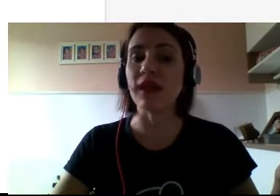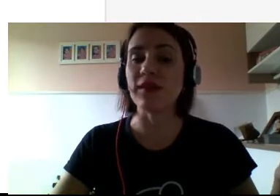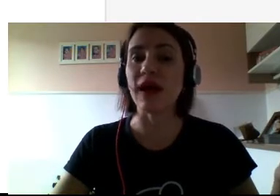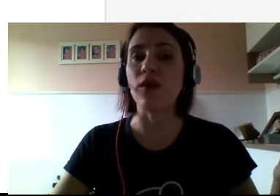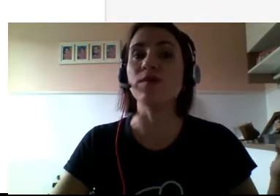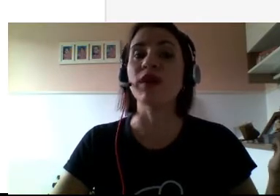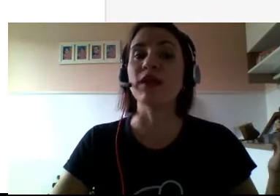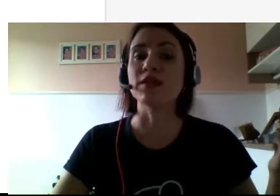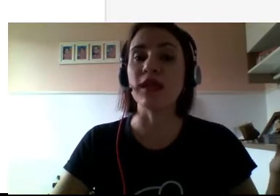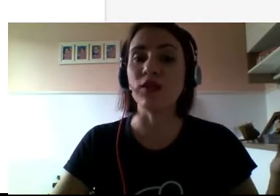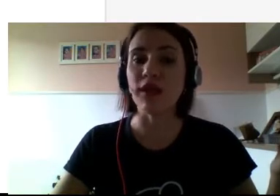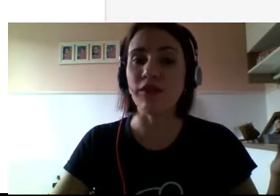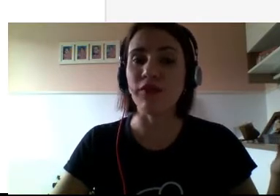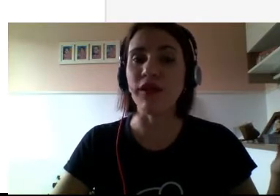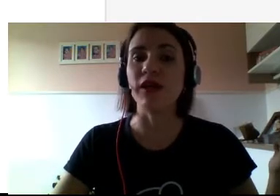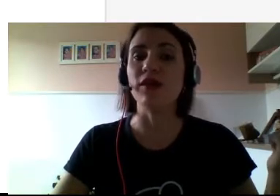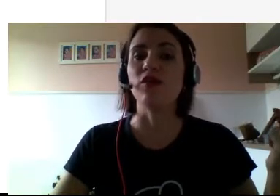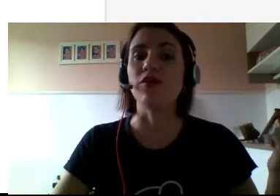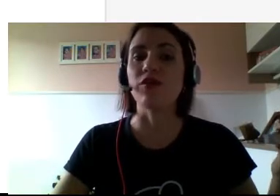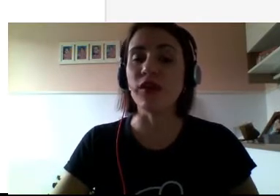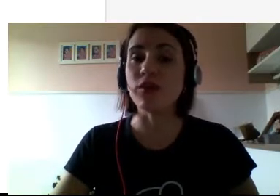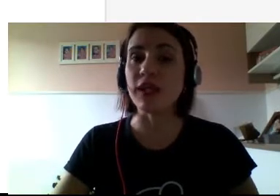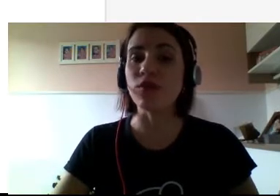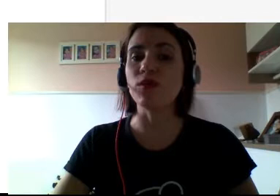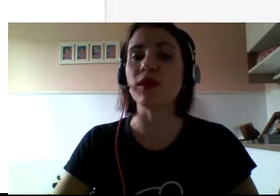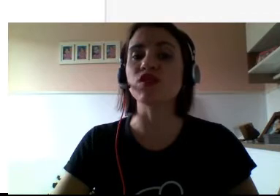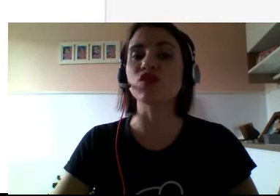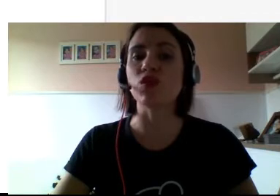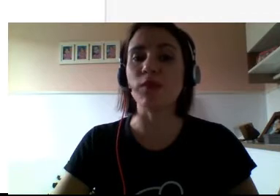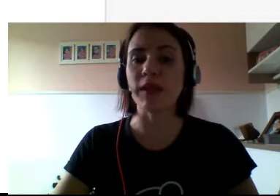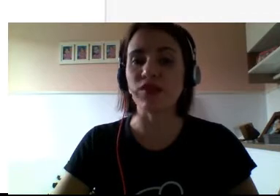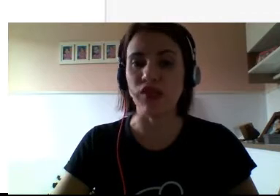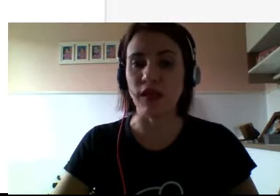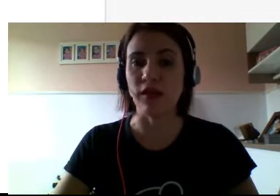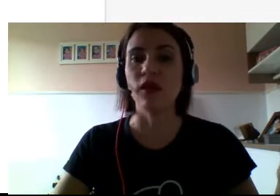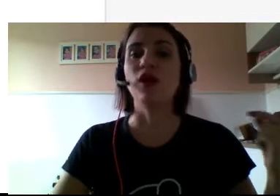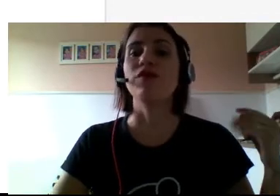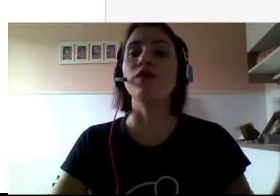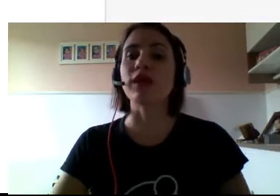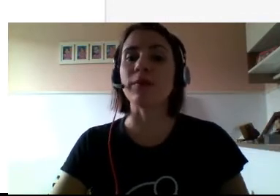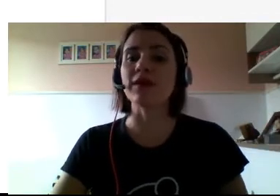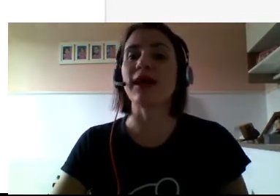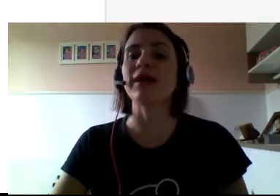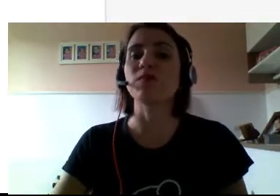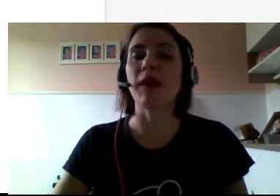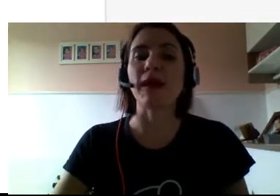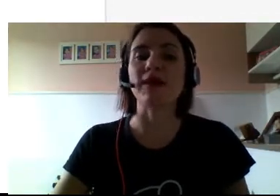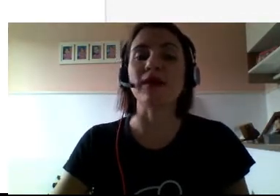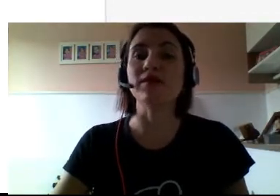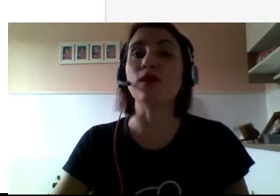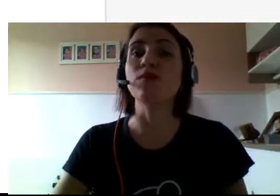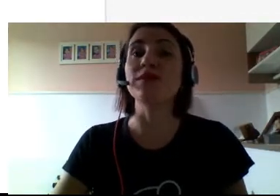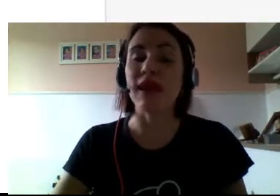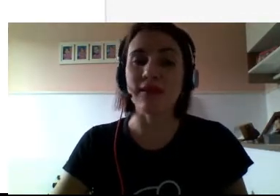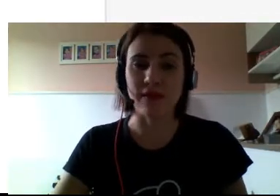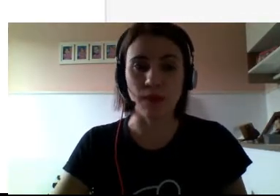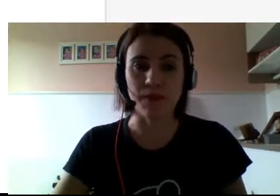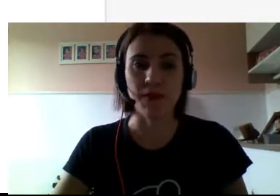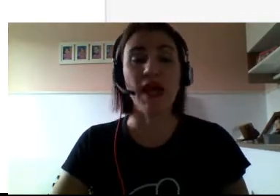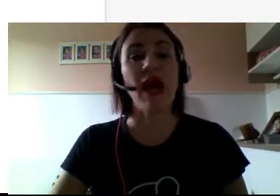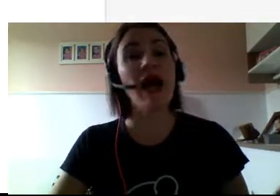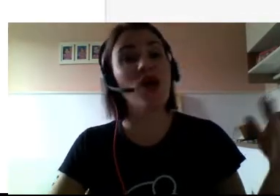texto teatral cenografia figurino e sonoplastia fundamentais para a criação